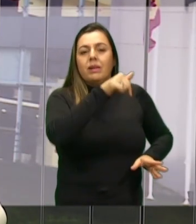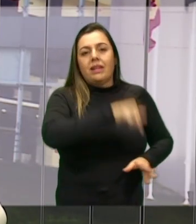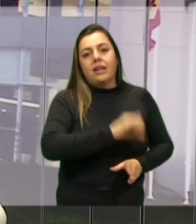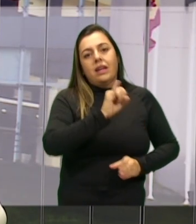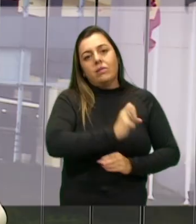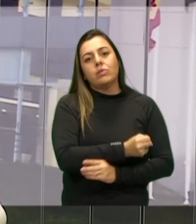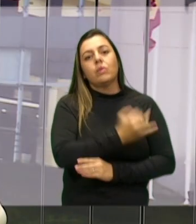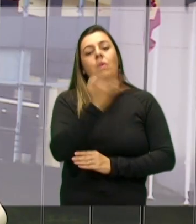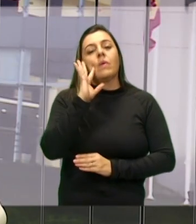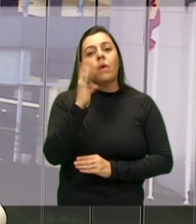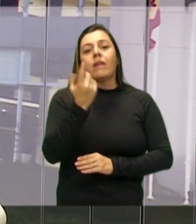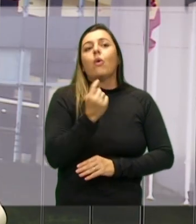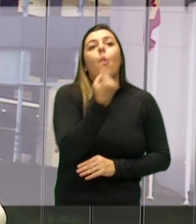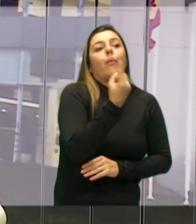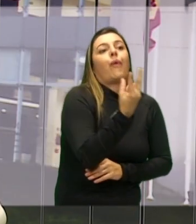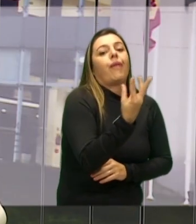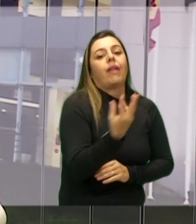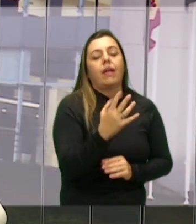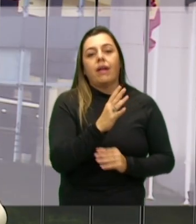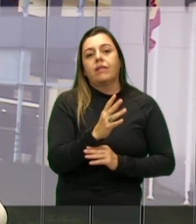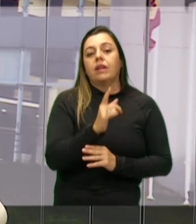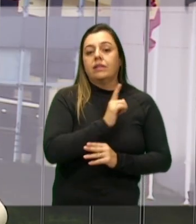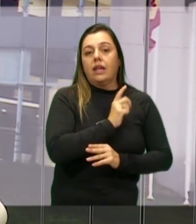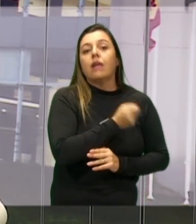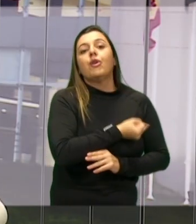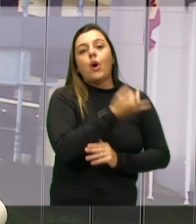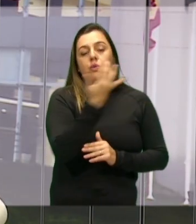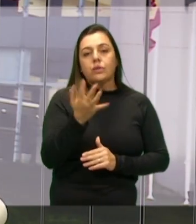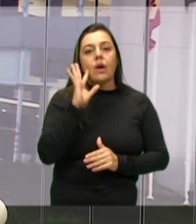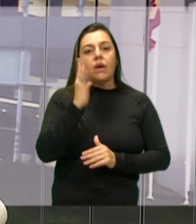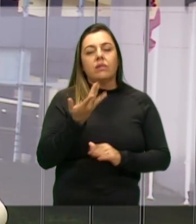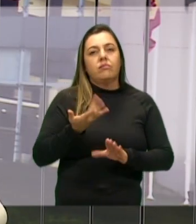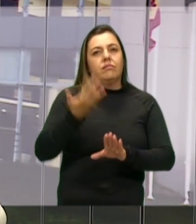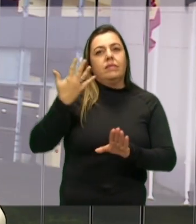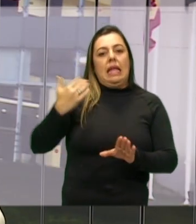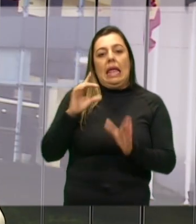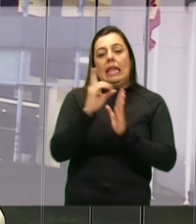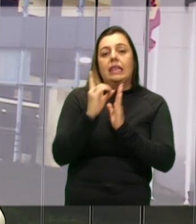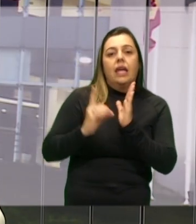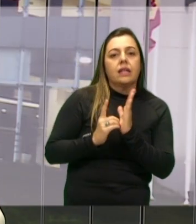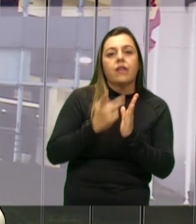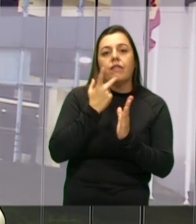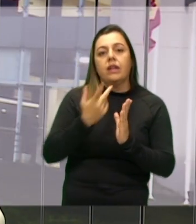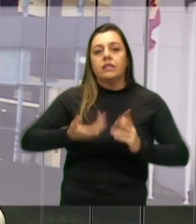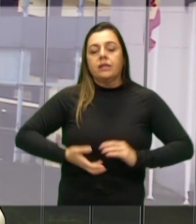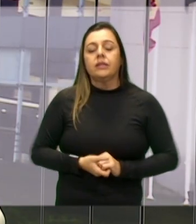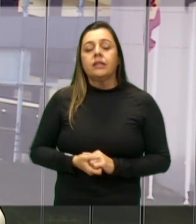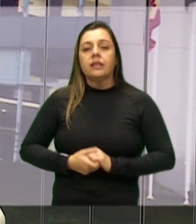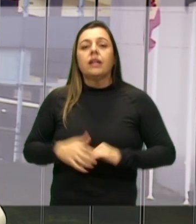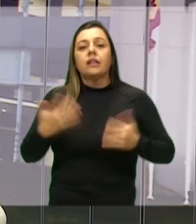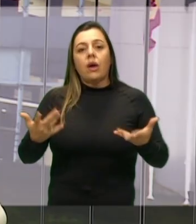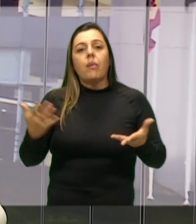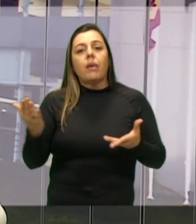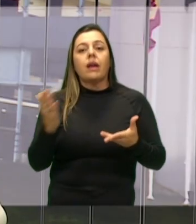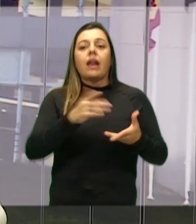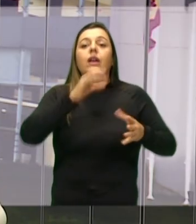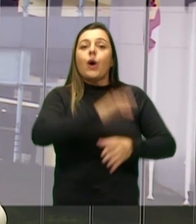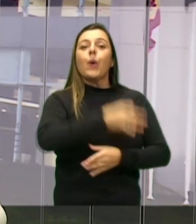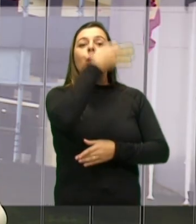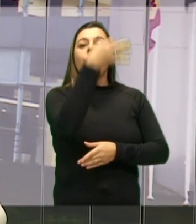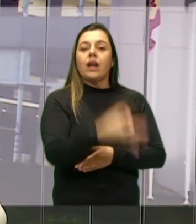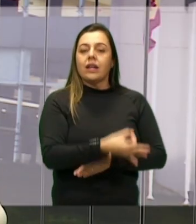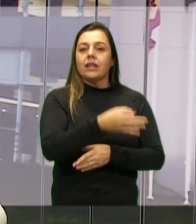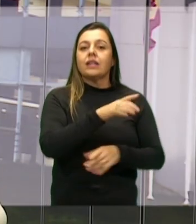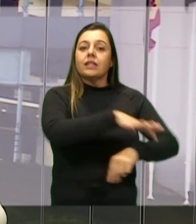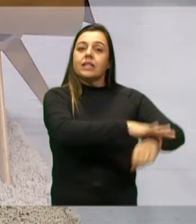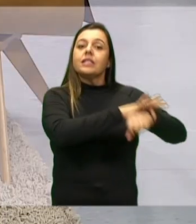São inúmeros casos, não é 1, 2, não são casos individuais. Nas últimas décadas, podemos dizer assim. Então, isso vem para trazer qualidade